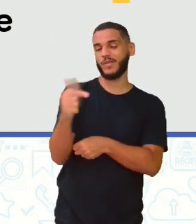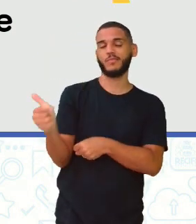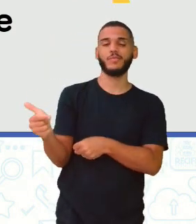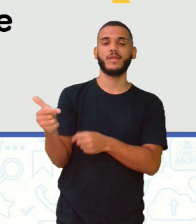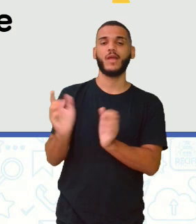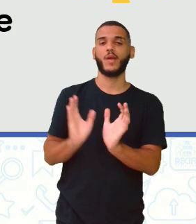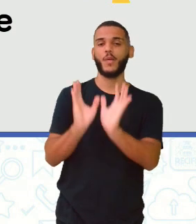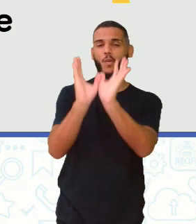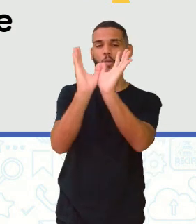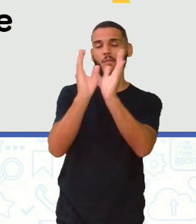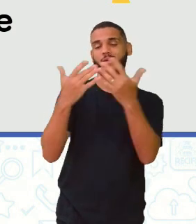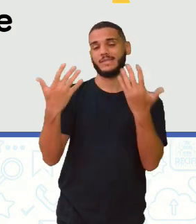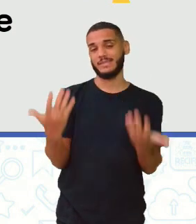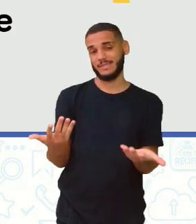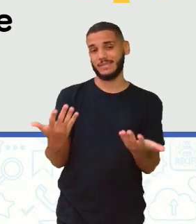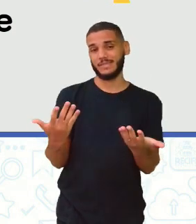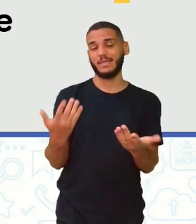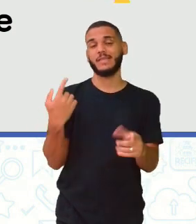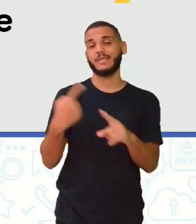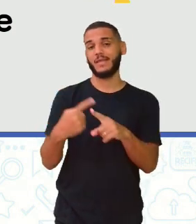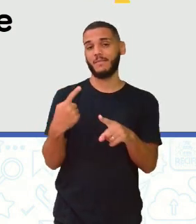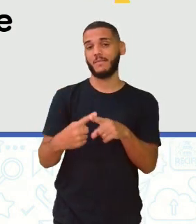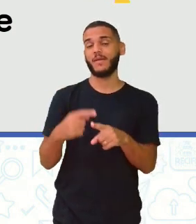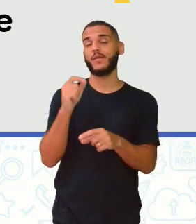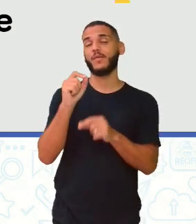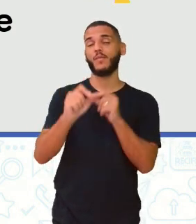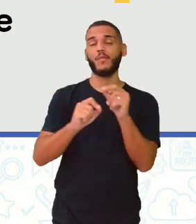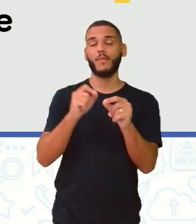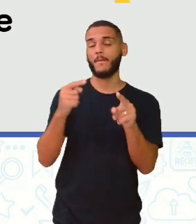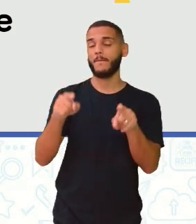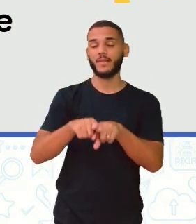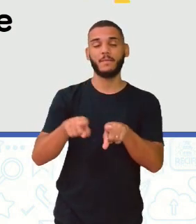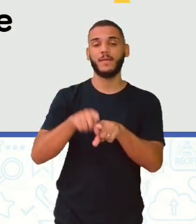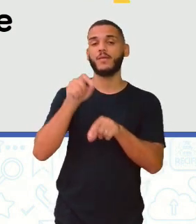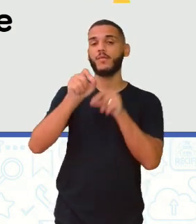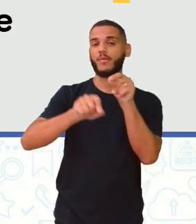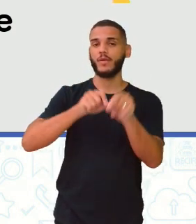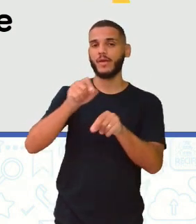a Copa, mas é muito triste o mundo